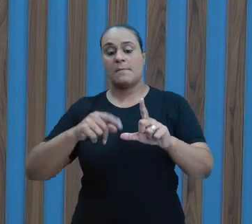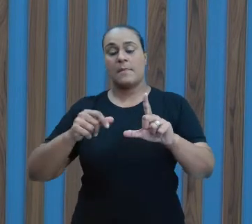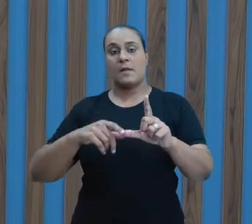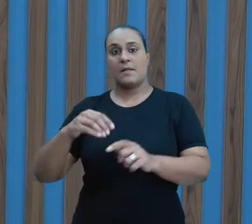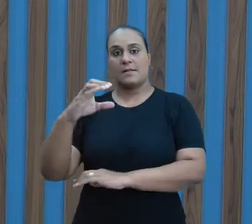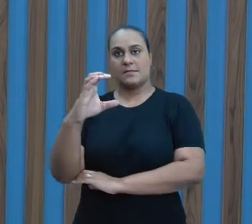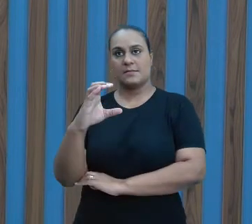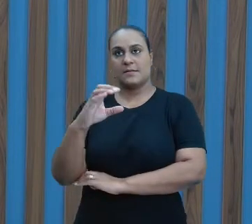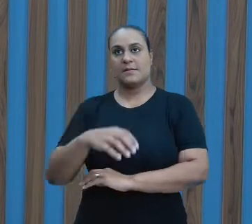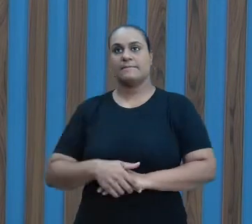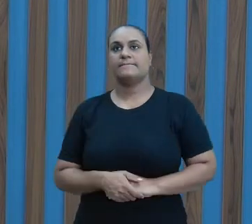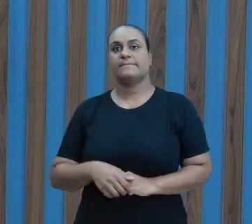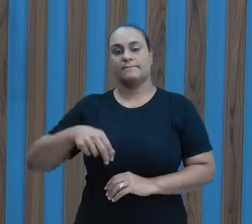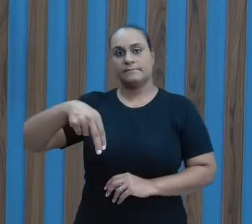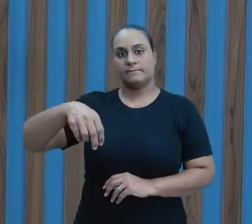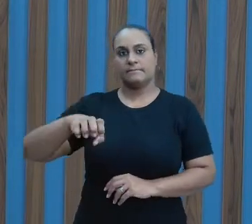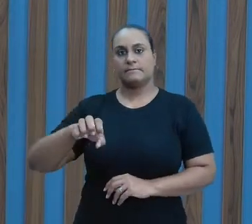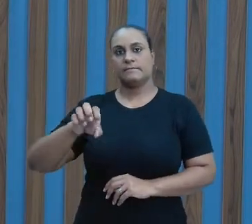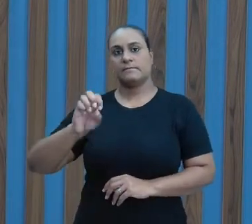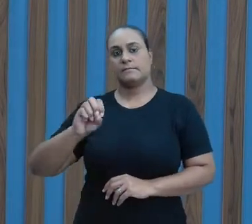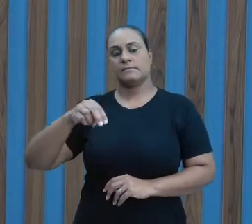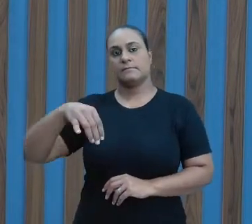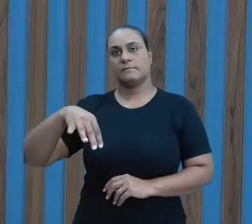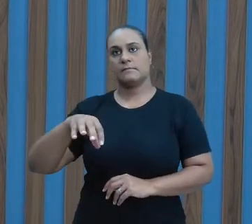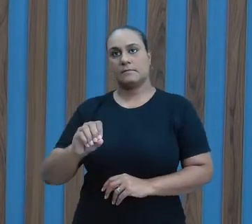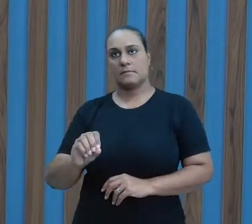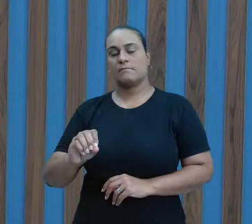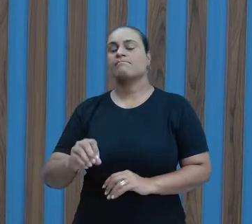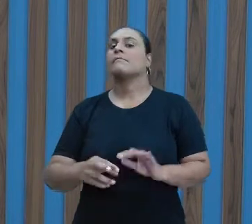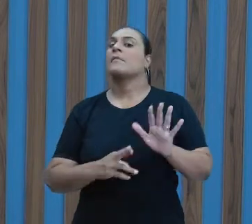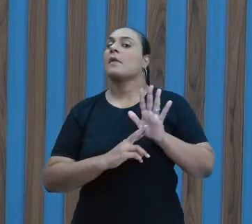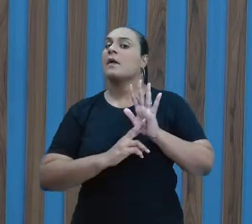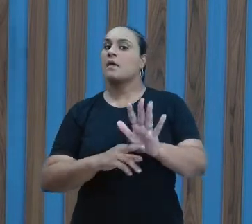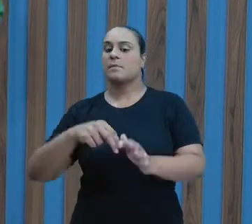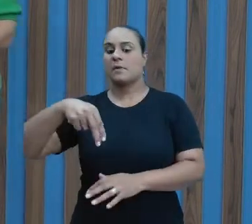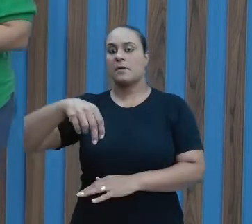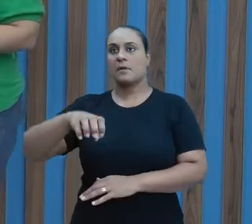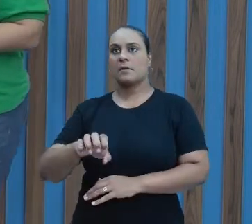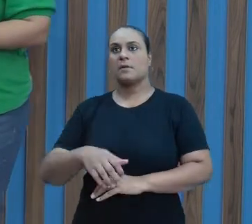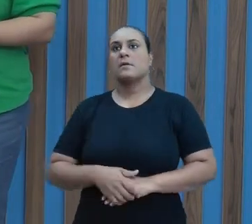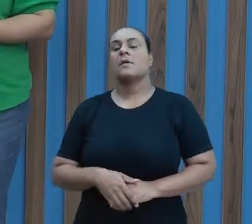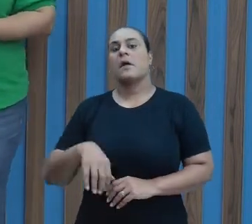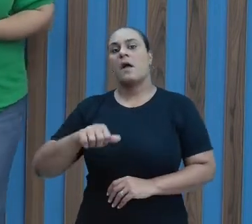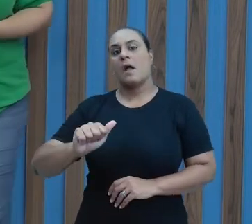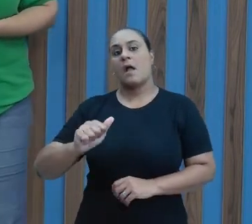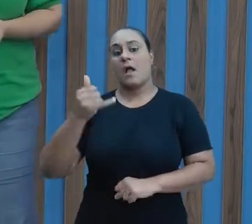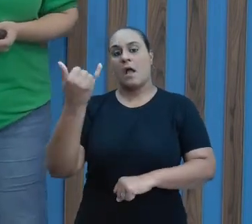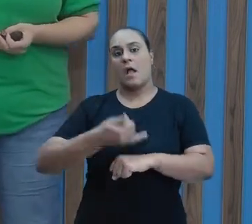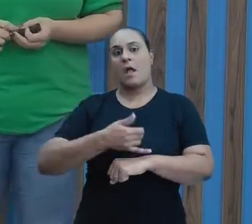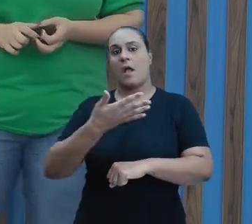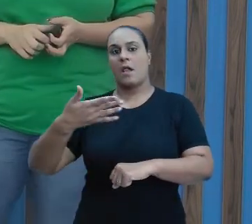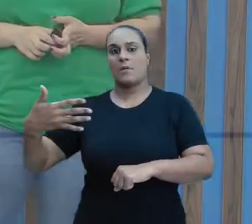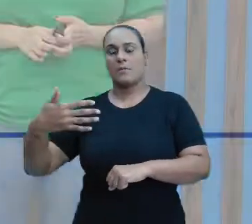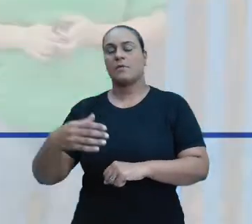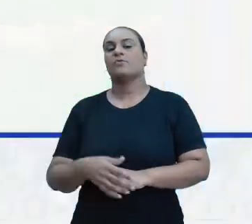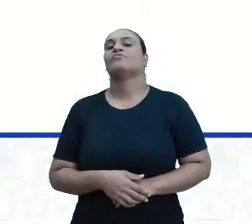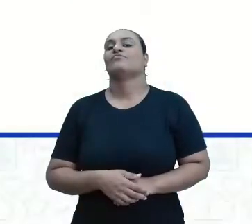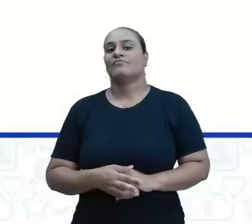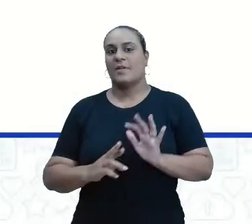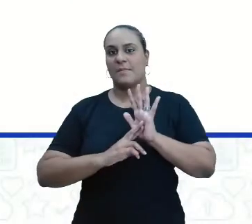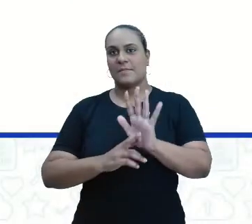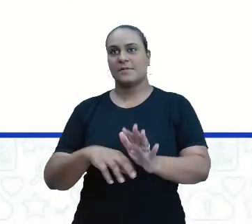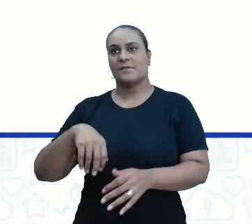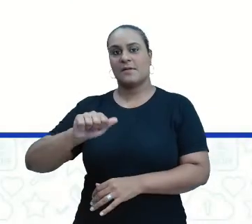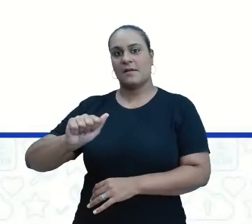símbolo é C. O neônio, símbolo Ne. E o alumínio, símbolo